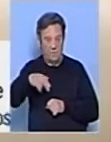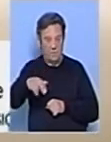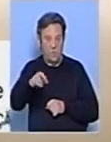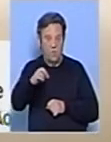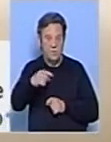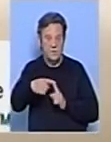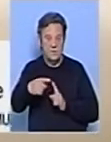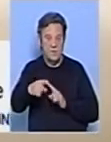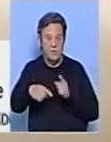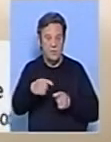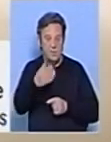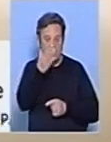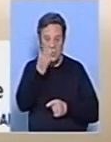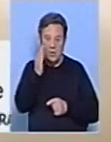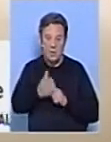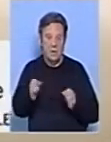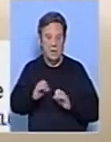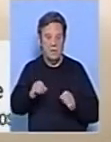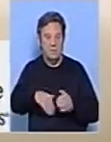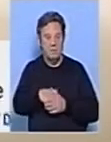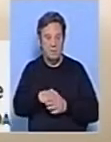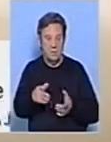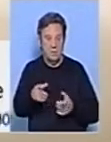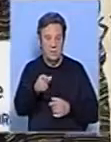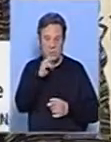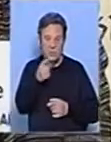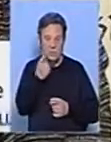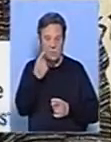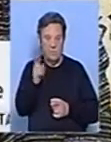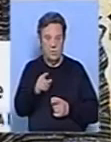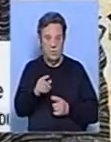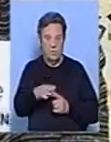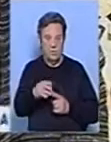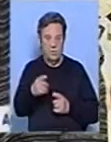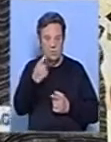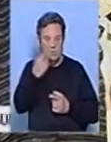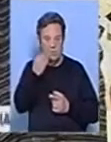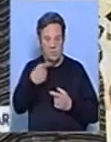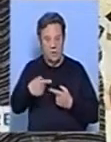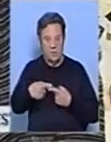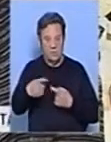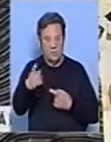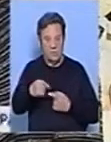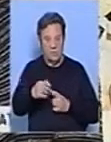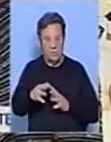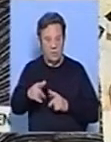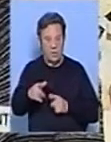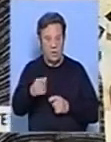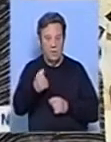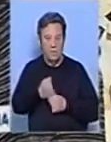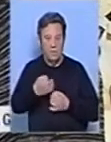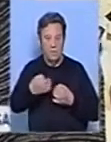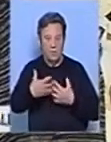depois, é como se nada tivesse acontecido. Consegue voltar a crescer os axónios, recuperar a função